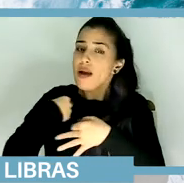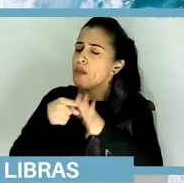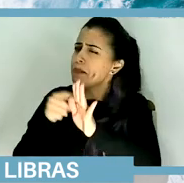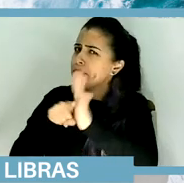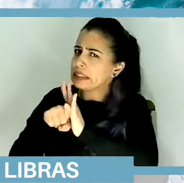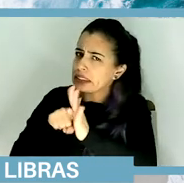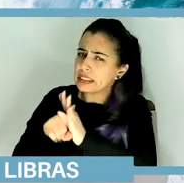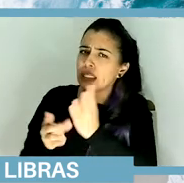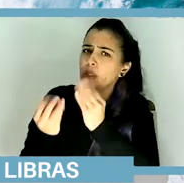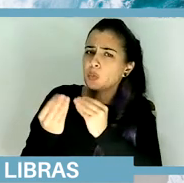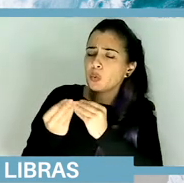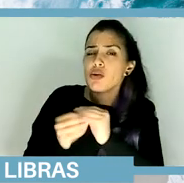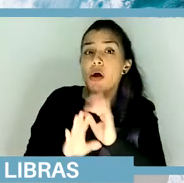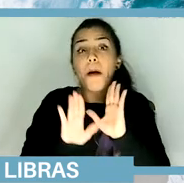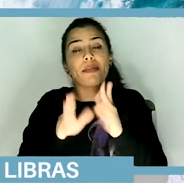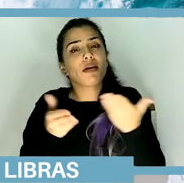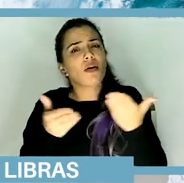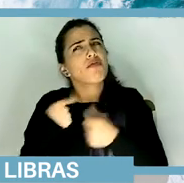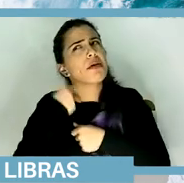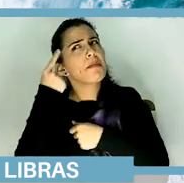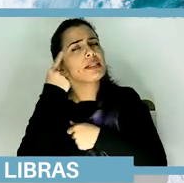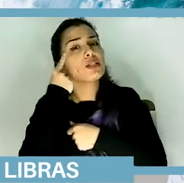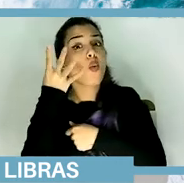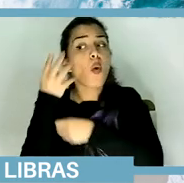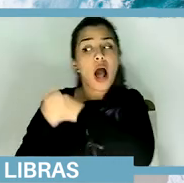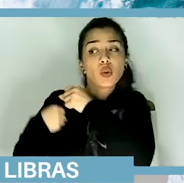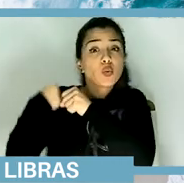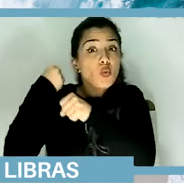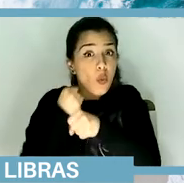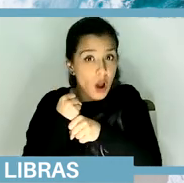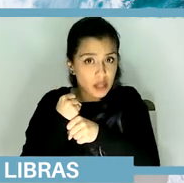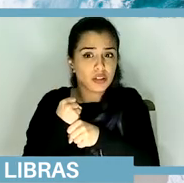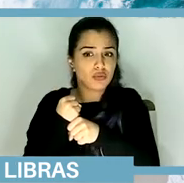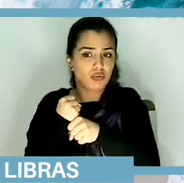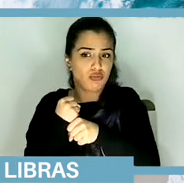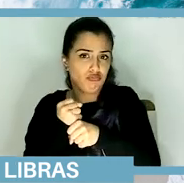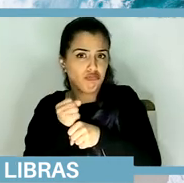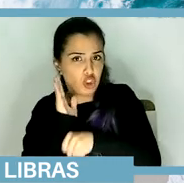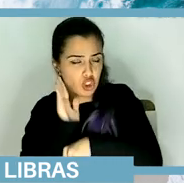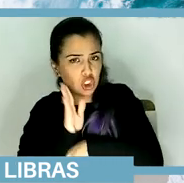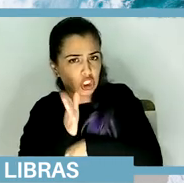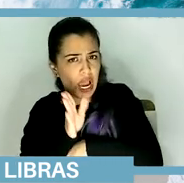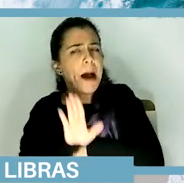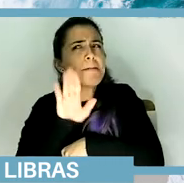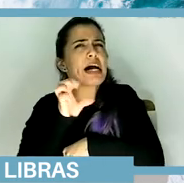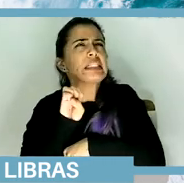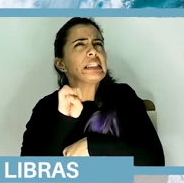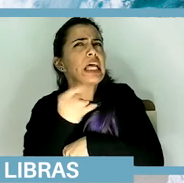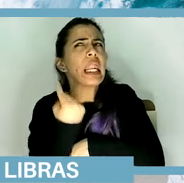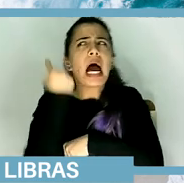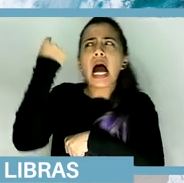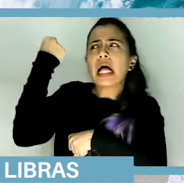né agora que eu tô fazendo isso há quatro anos o que que eu gostaria de saber se eu tivesse começando